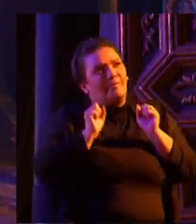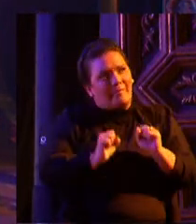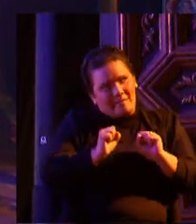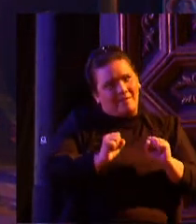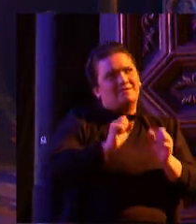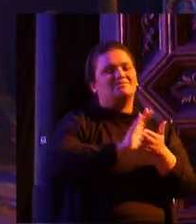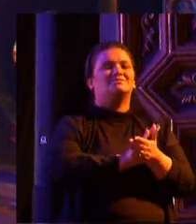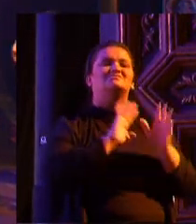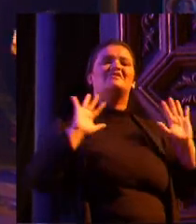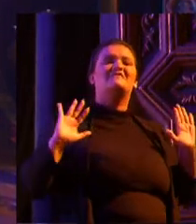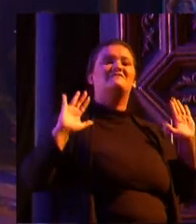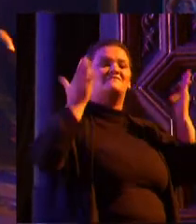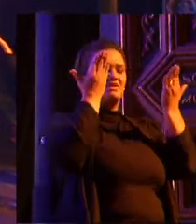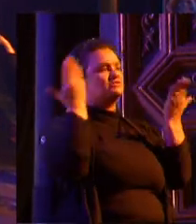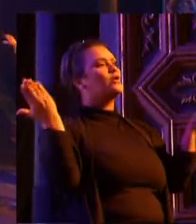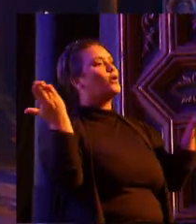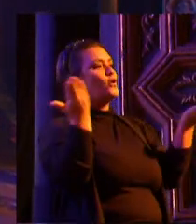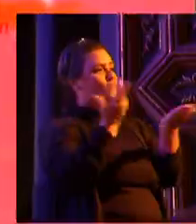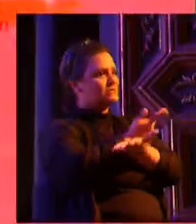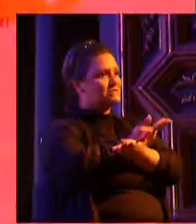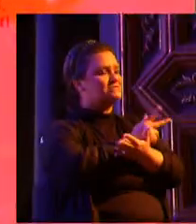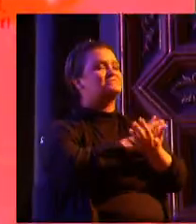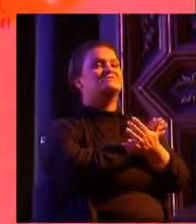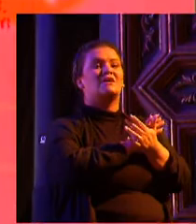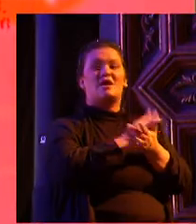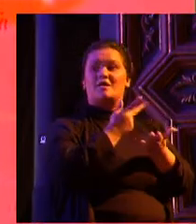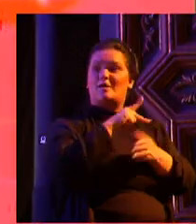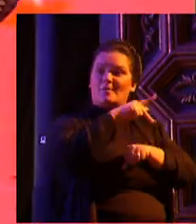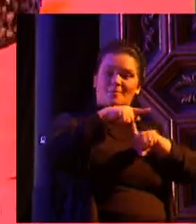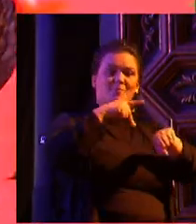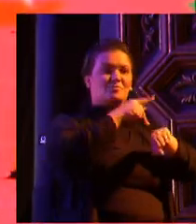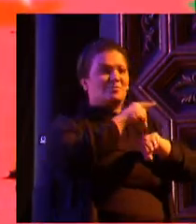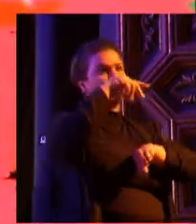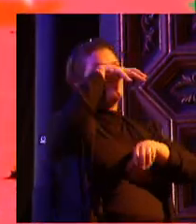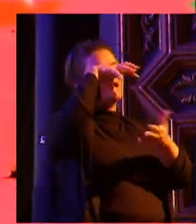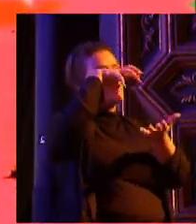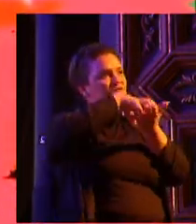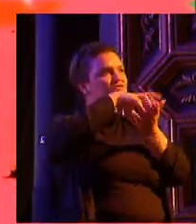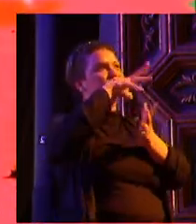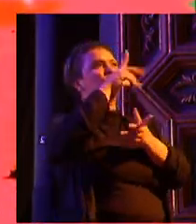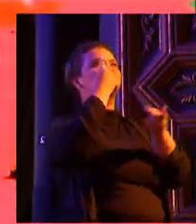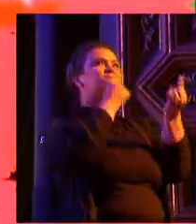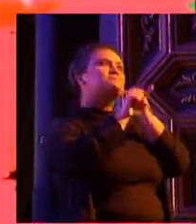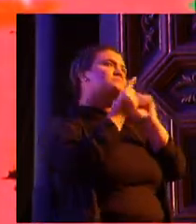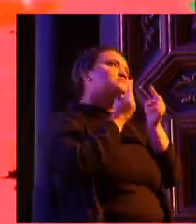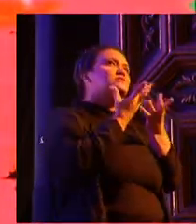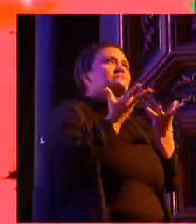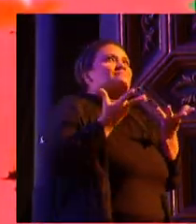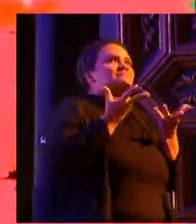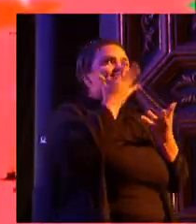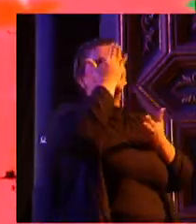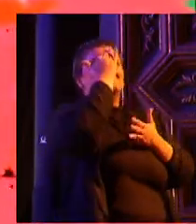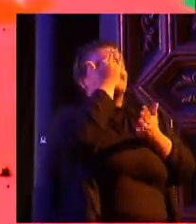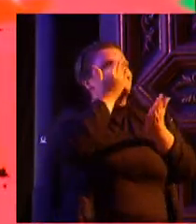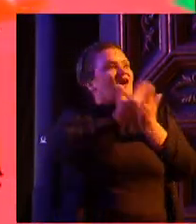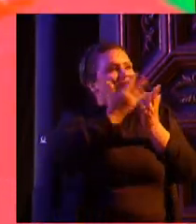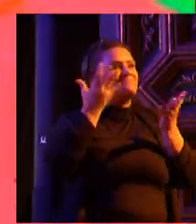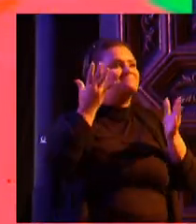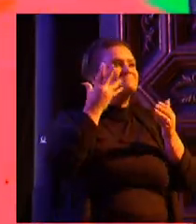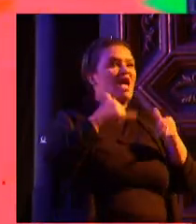nessa festa acontecer. Criar um prêmio para uma região tão... de uma musicalidade tão inacreditável,